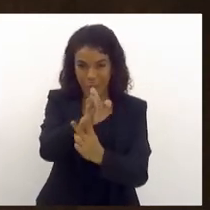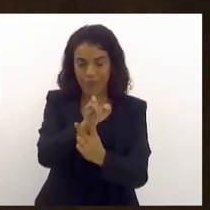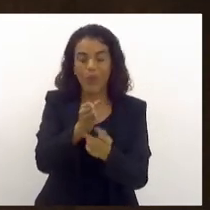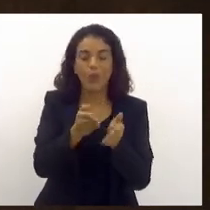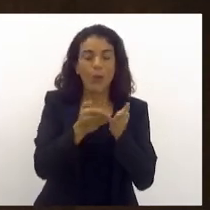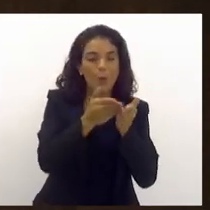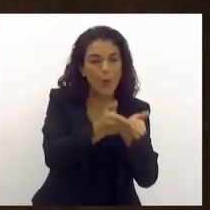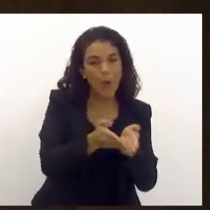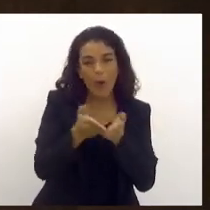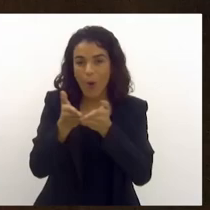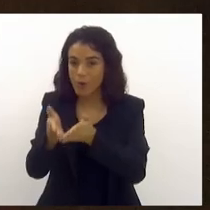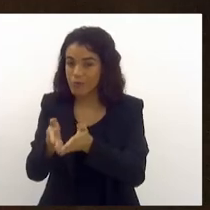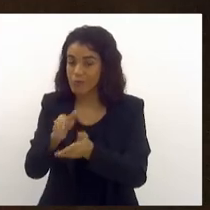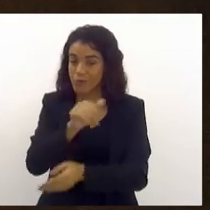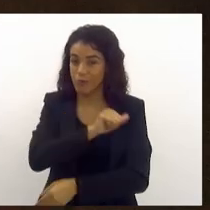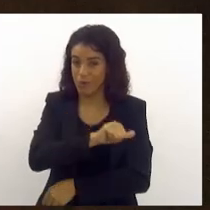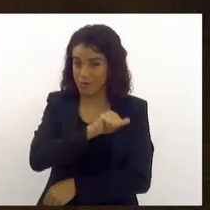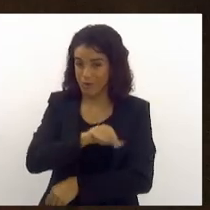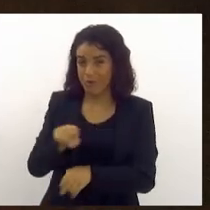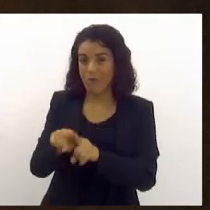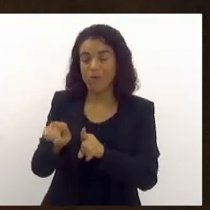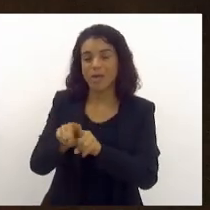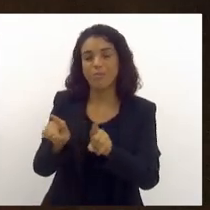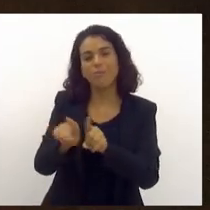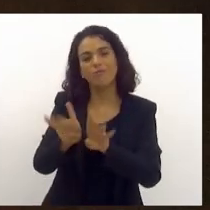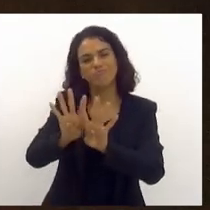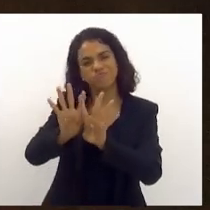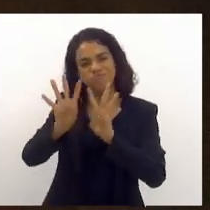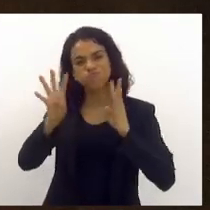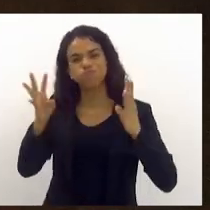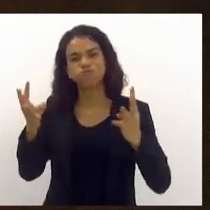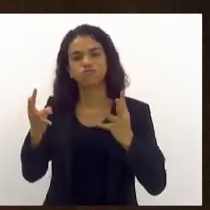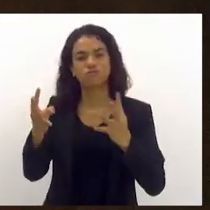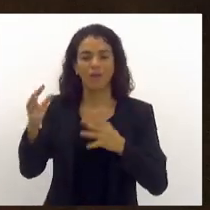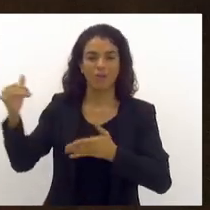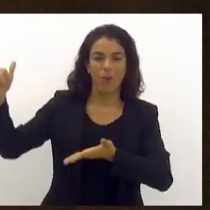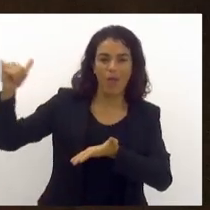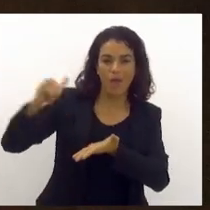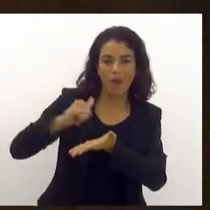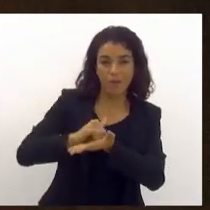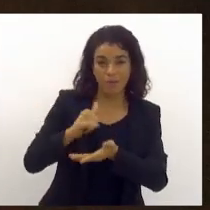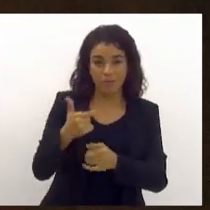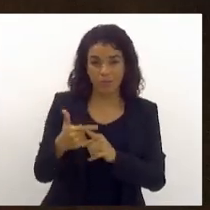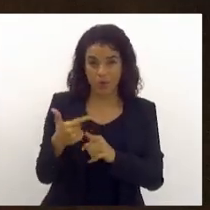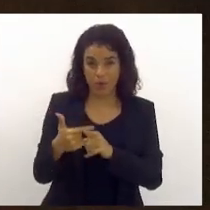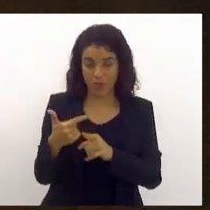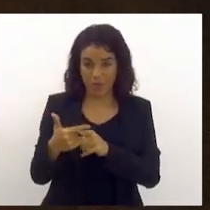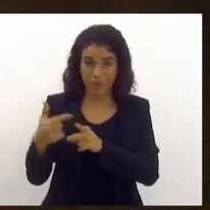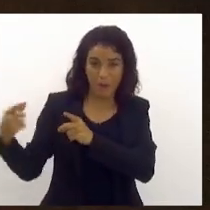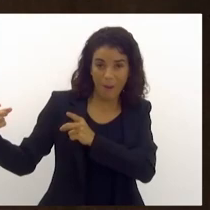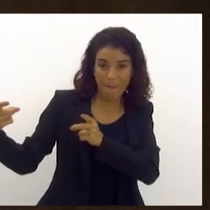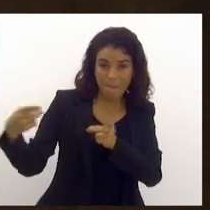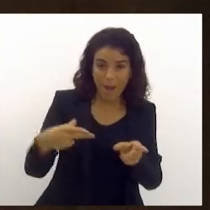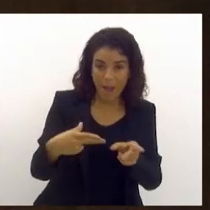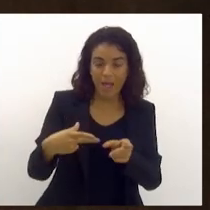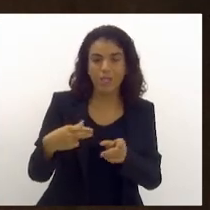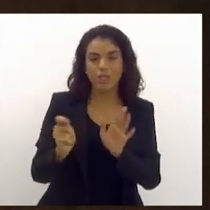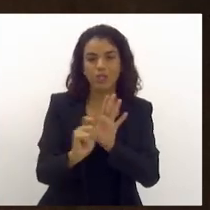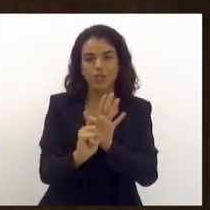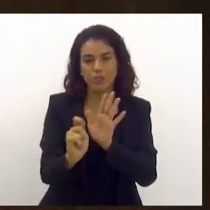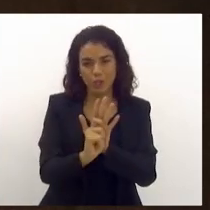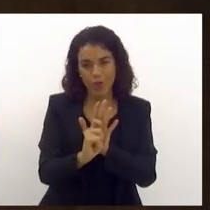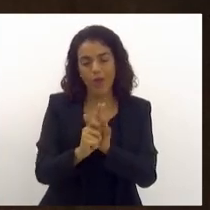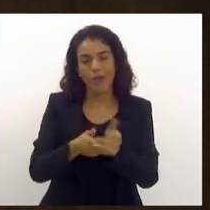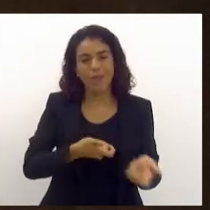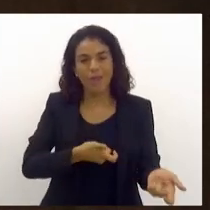favor, deputado. Fazer um cerco aos aeroportos, que é a entrada de droga, a entrada de arma em grande escala, está ali, está